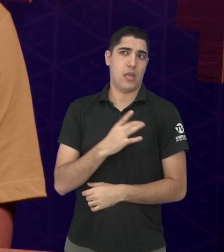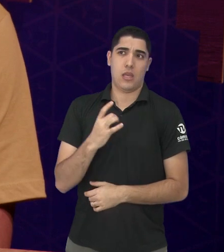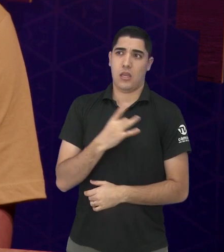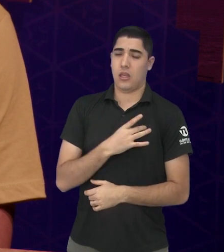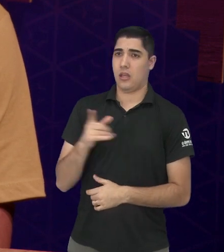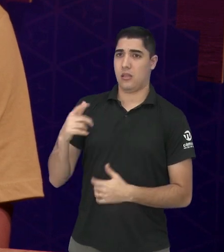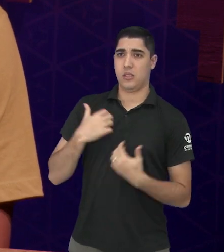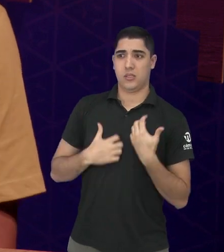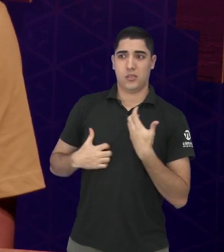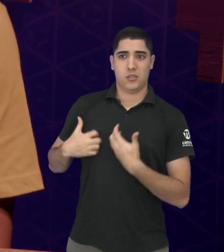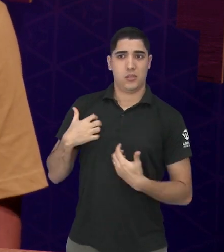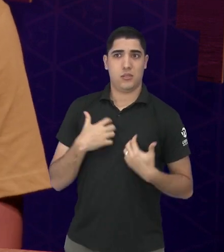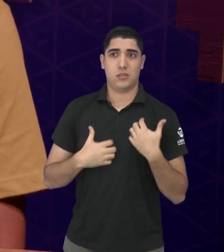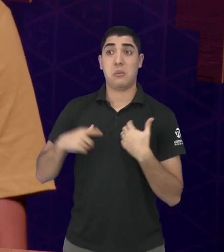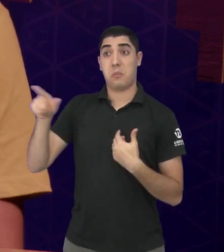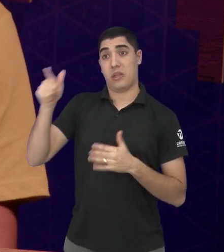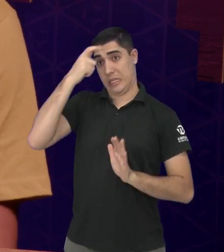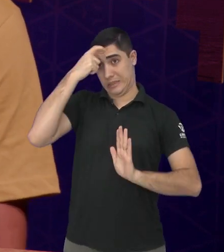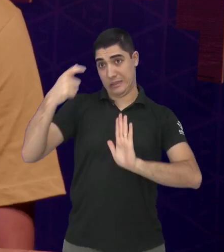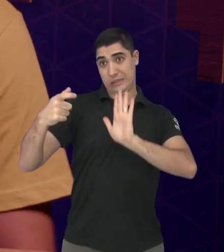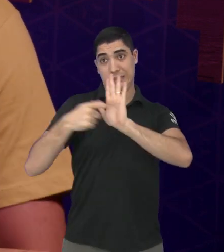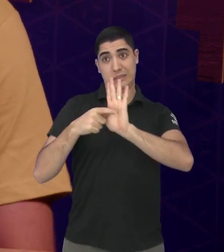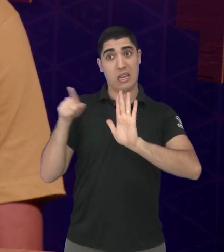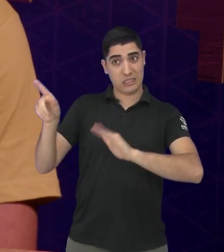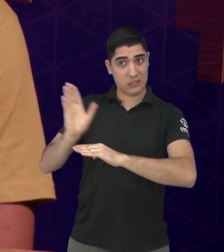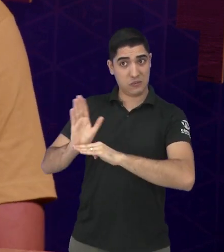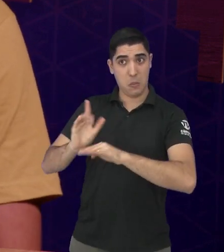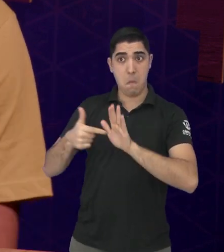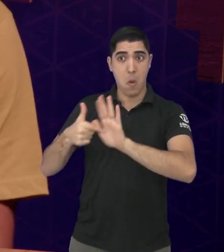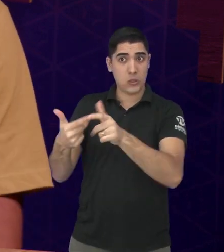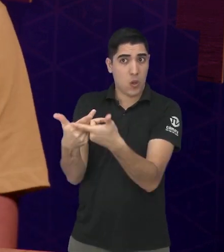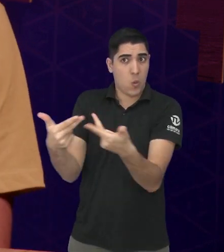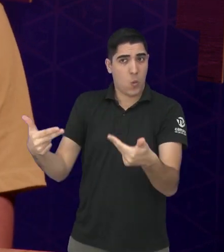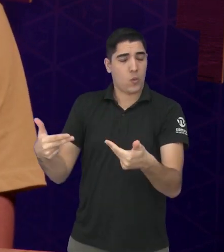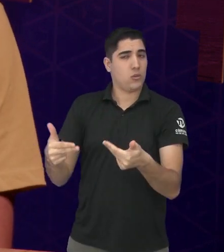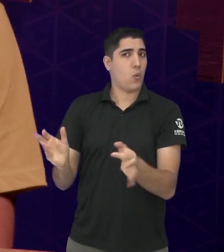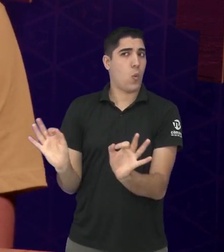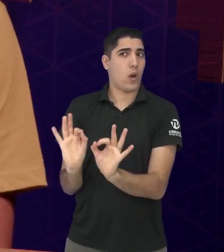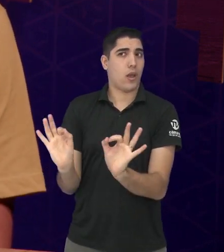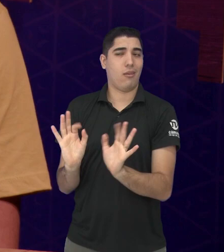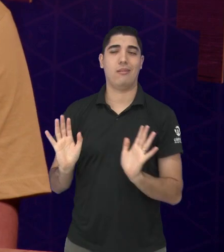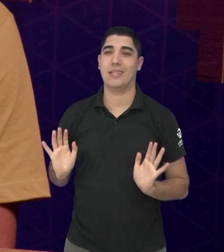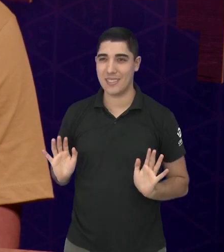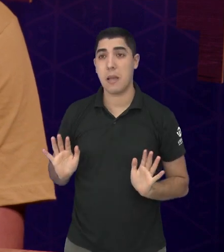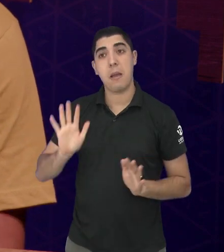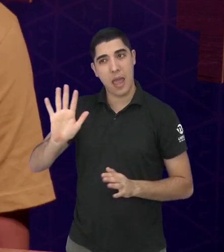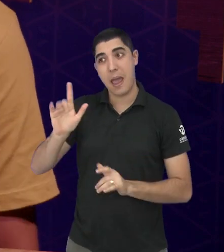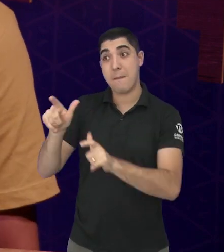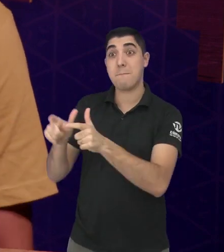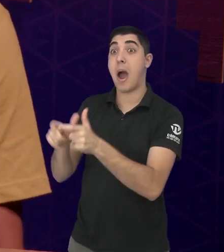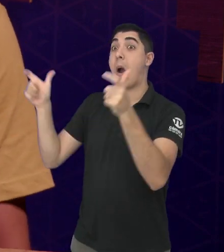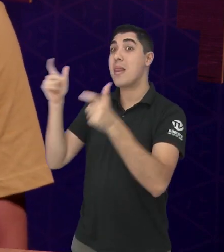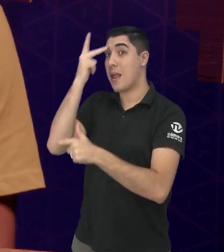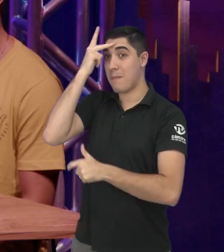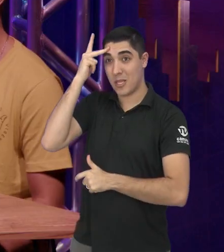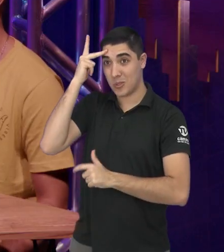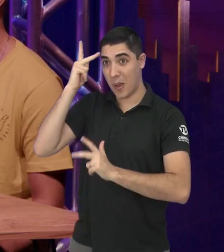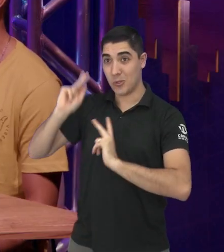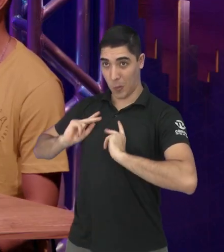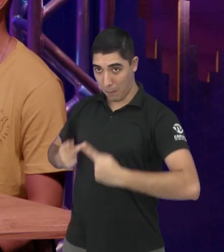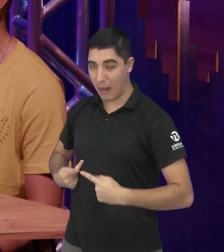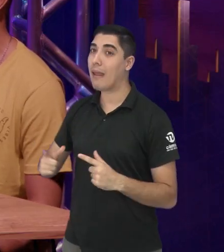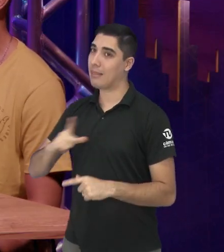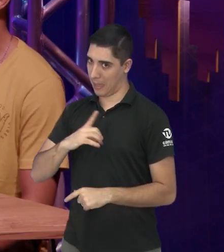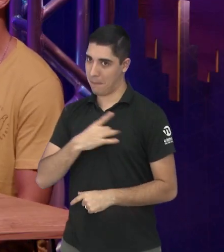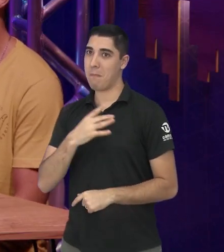medo de inteligência artificial por causa desse filme, entendeu? E acho que é o grande medo da humanidade, né? Que a